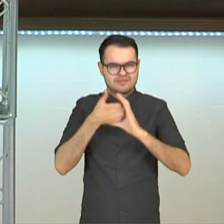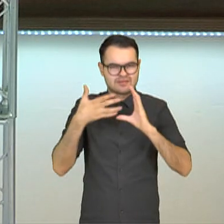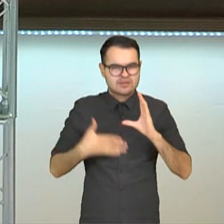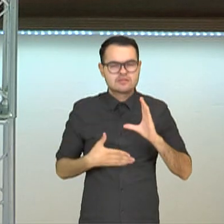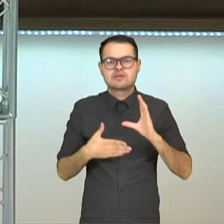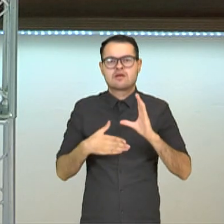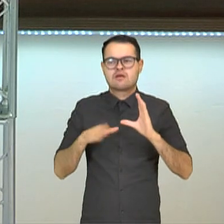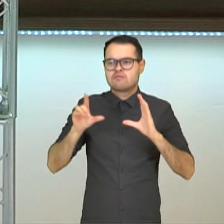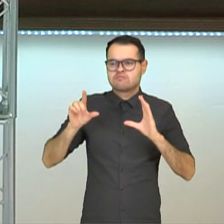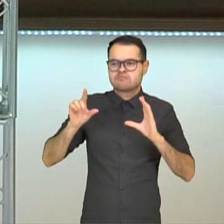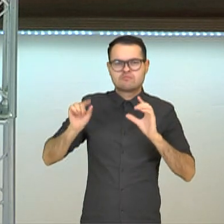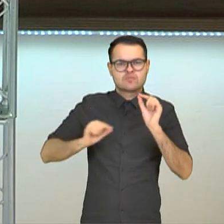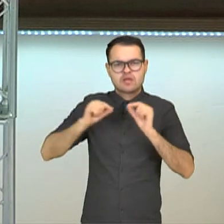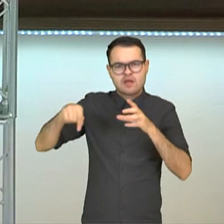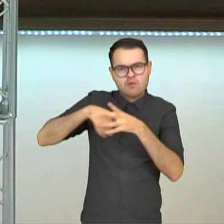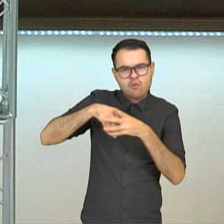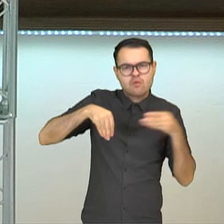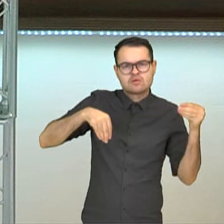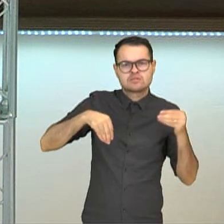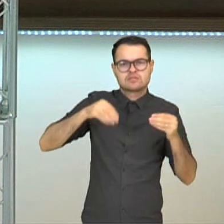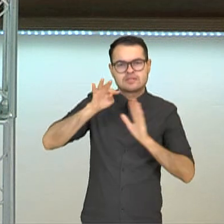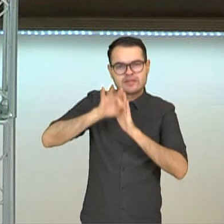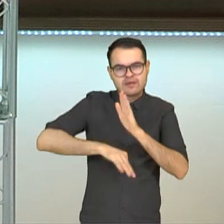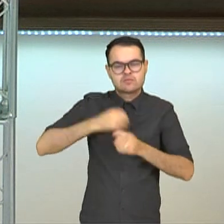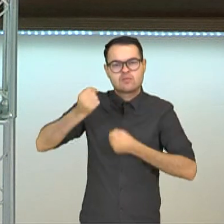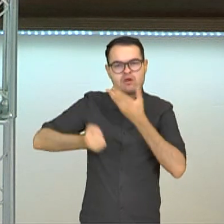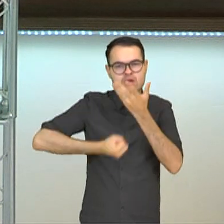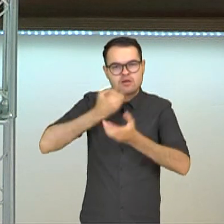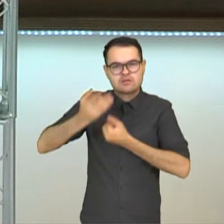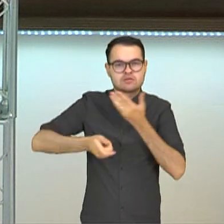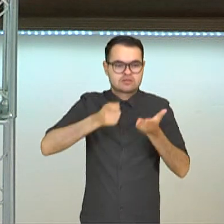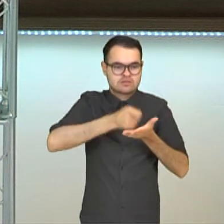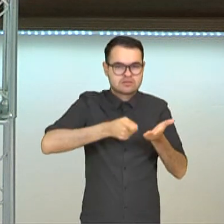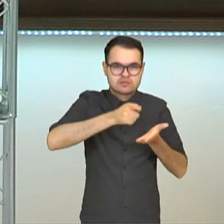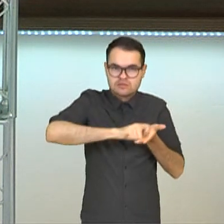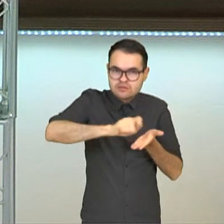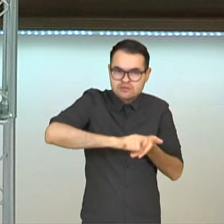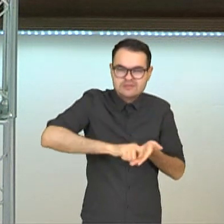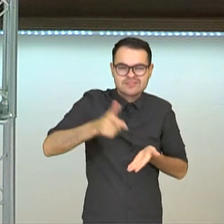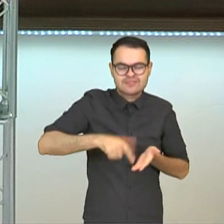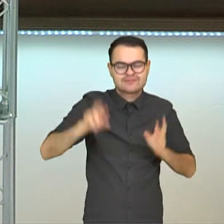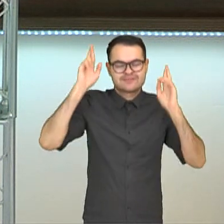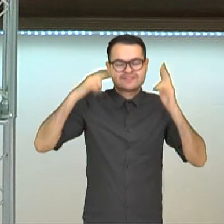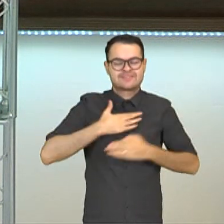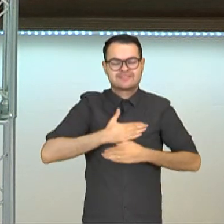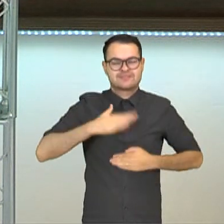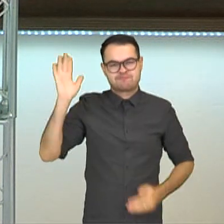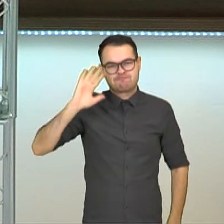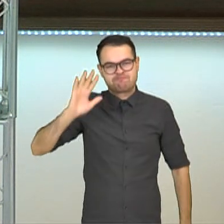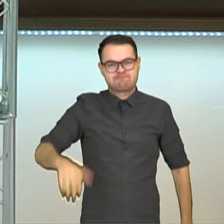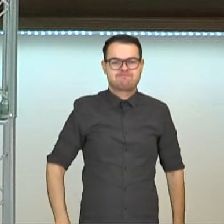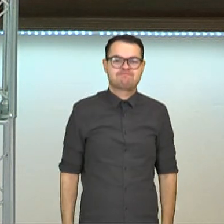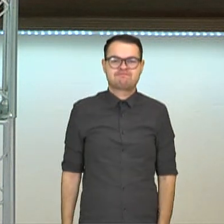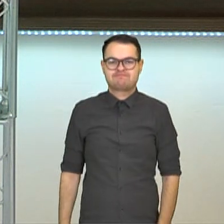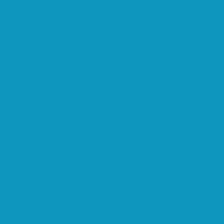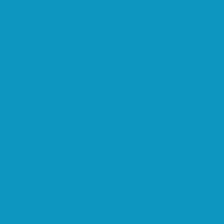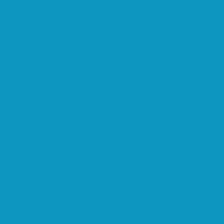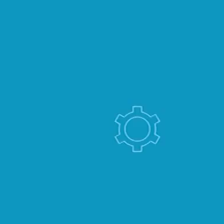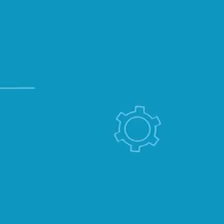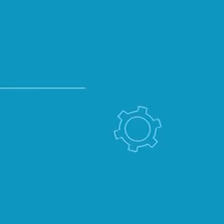características e recursos de textos poéticos e também reescrevemos uma estrofe. Espero que vocês tenham gostado e até a próxima aula.